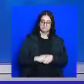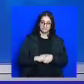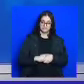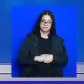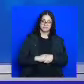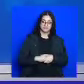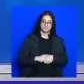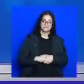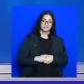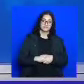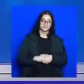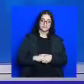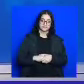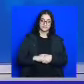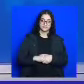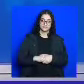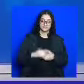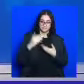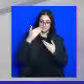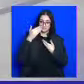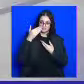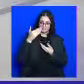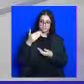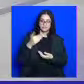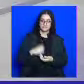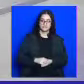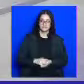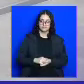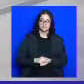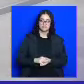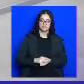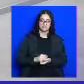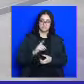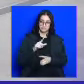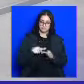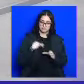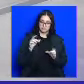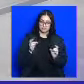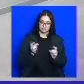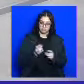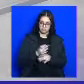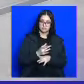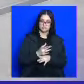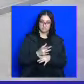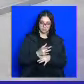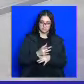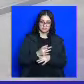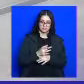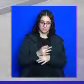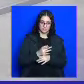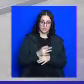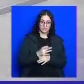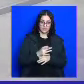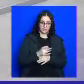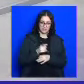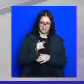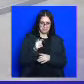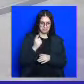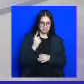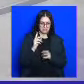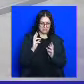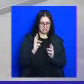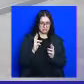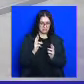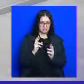Sim, confirmo. Sim, confirmo. Obrigado. Bem, sorteio da quina realizado, validado. E aí, era o que você